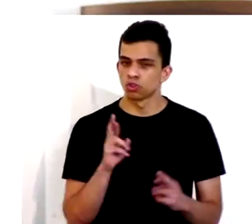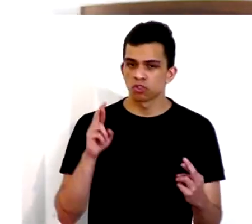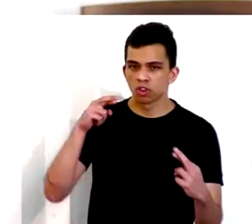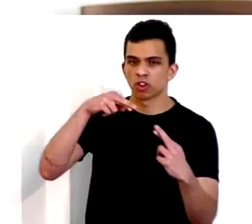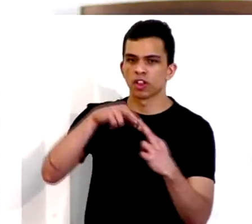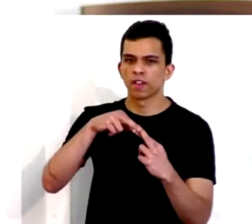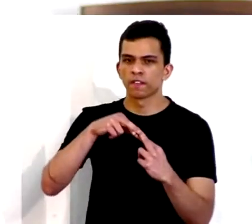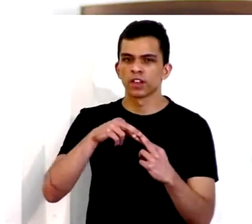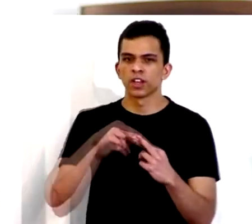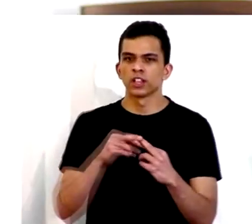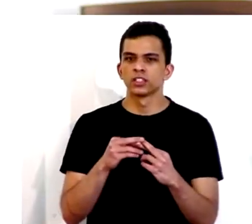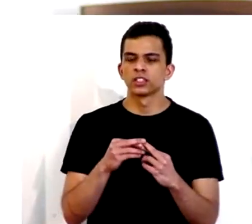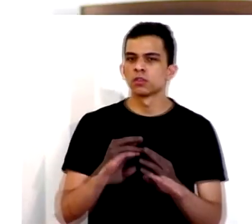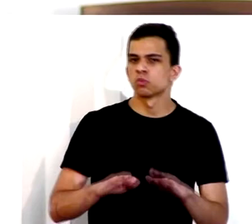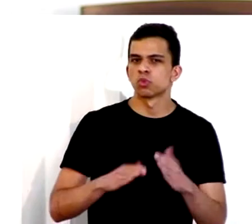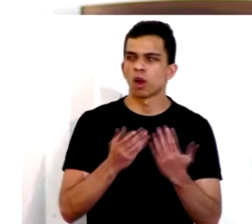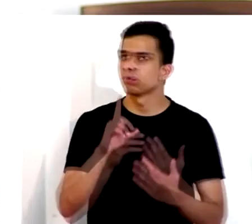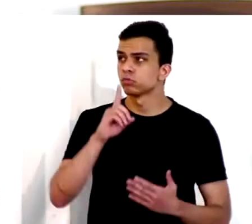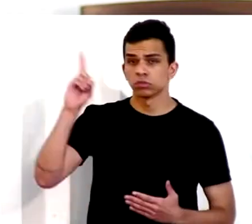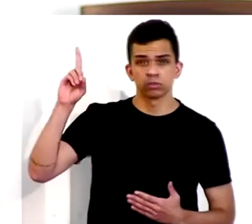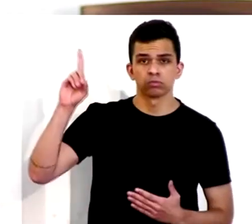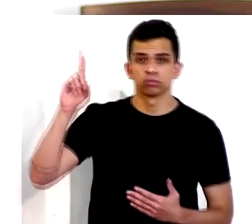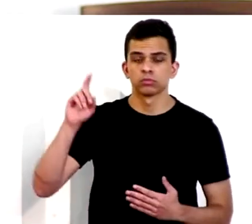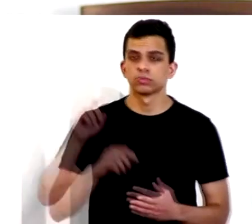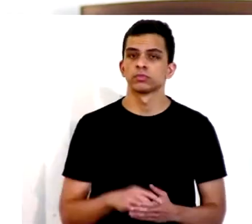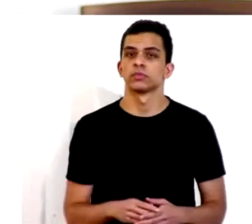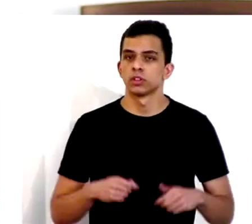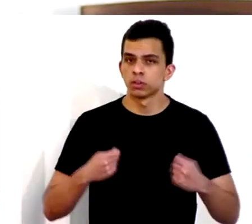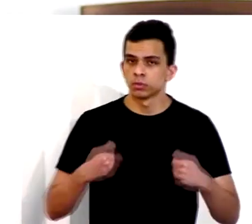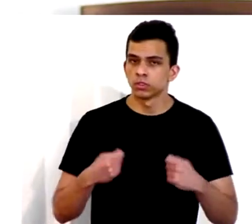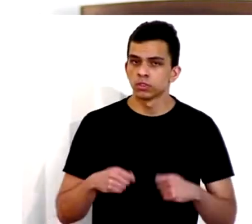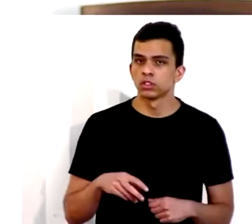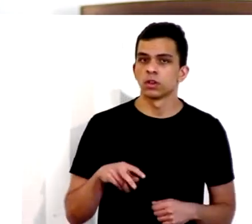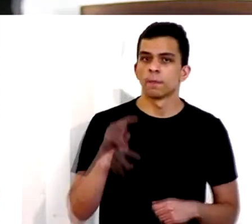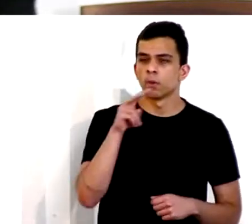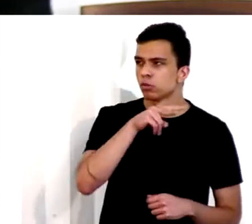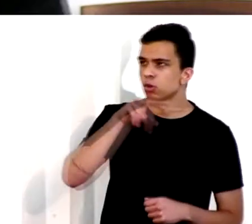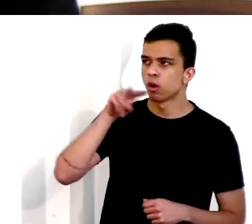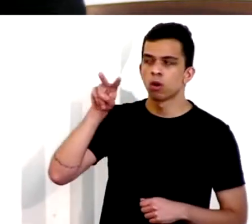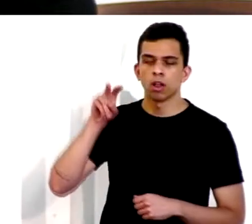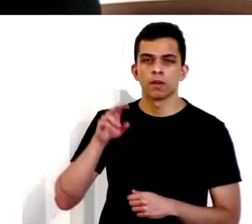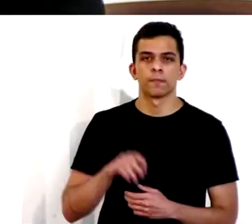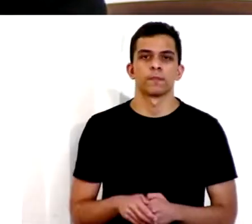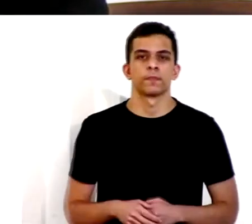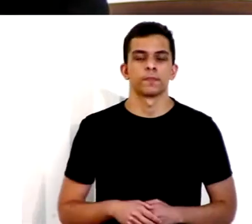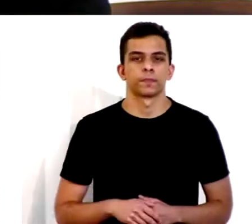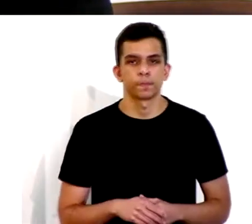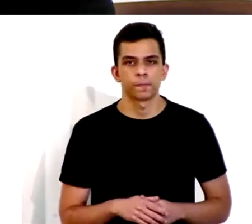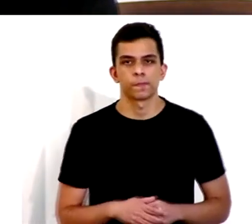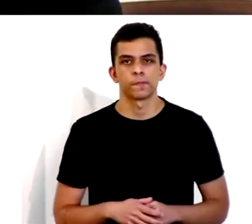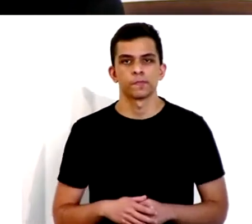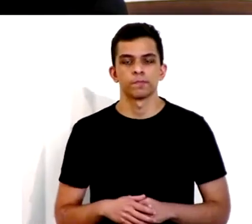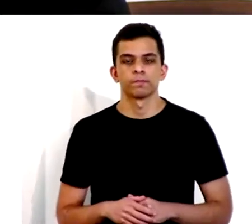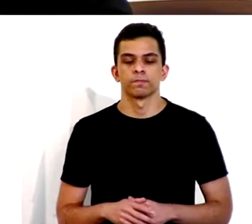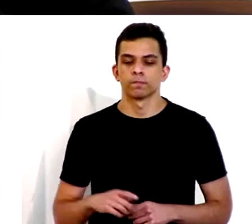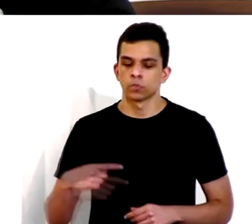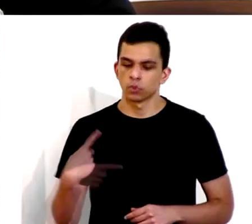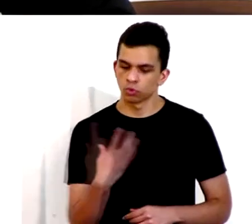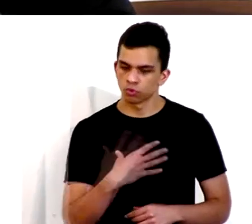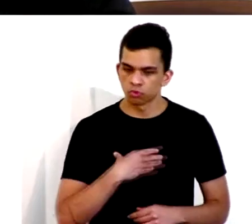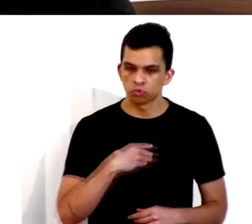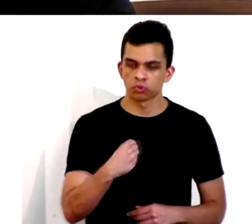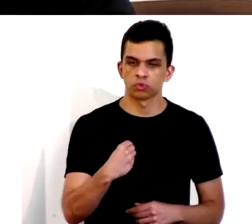tentamos viver conforme Ele nos ensina, para que então os nossos filhos possam copiar a